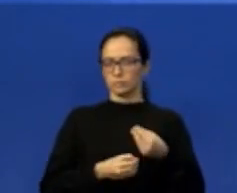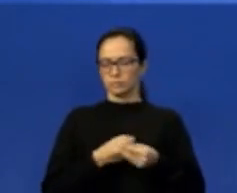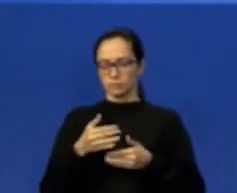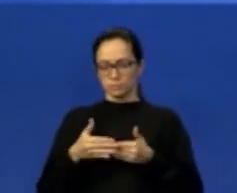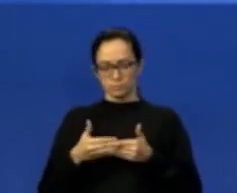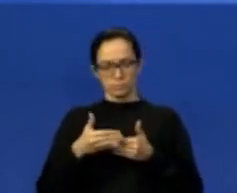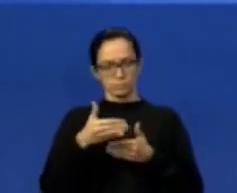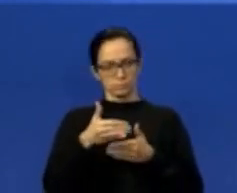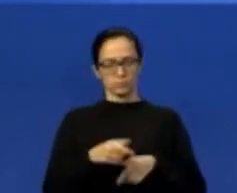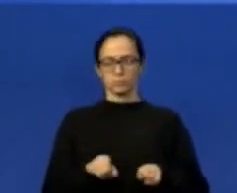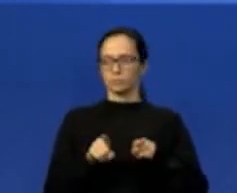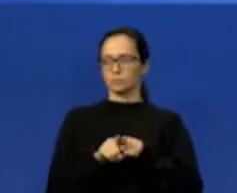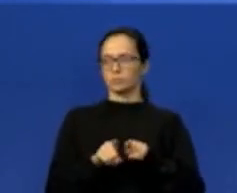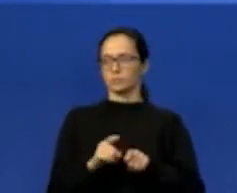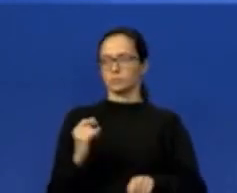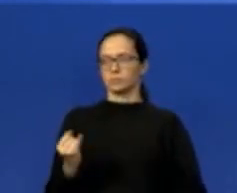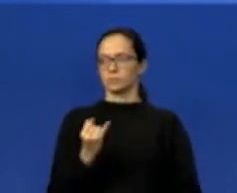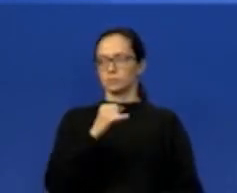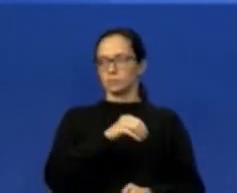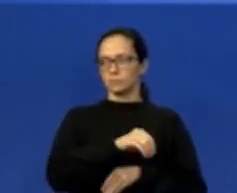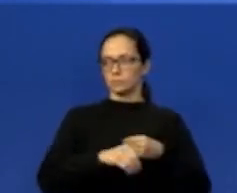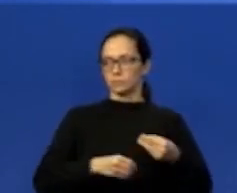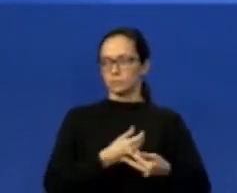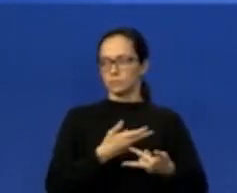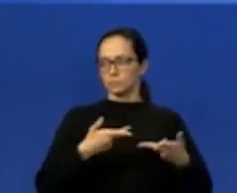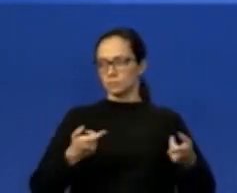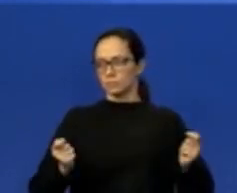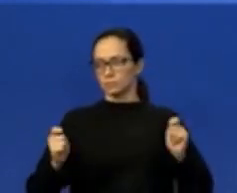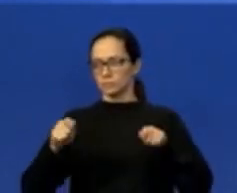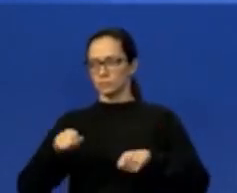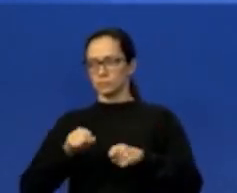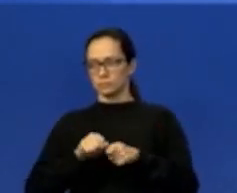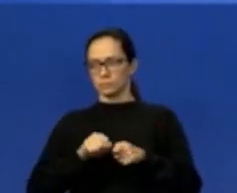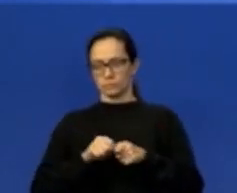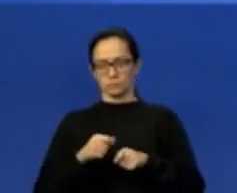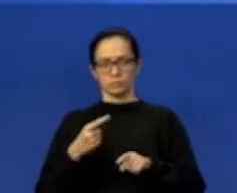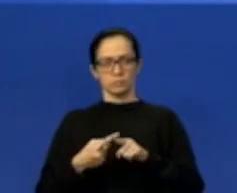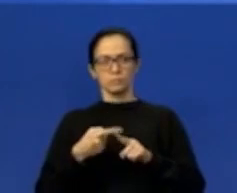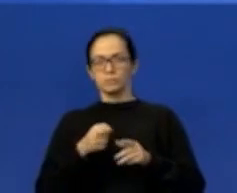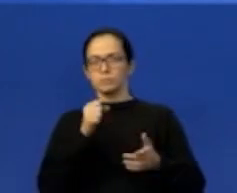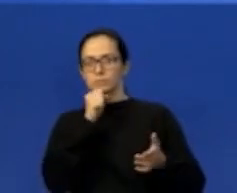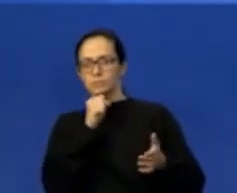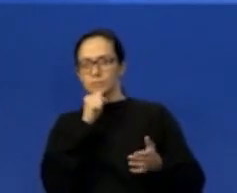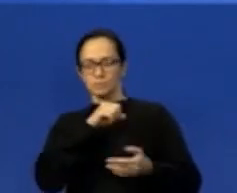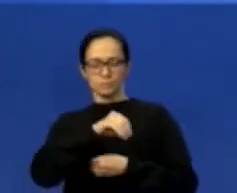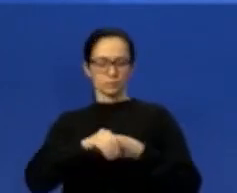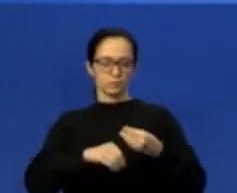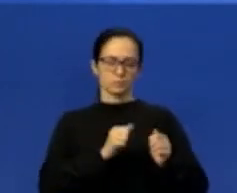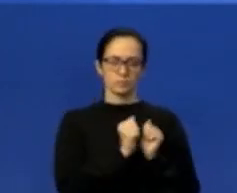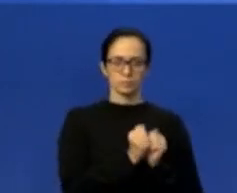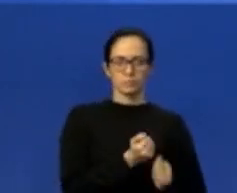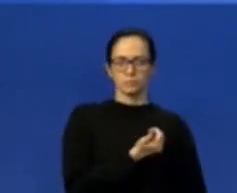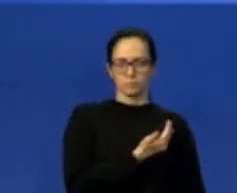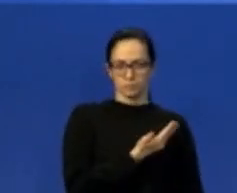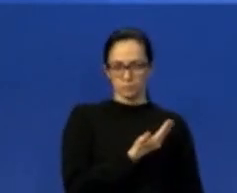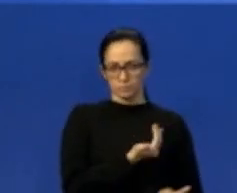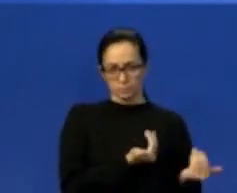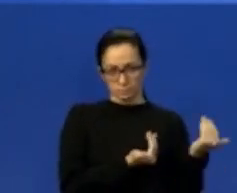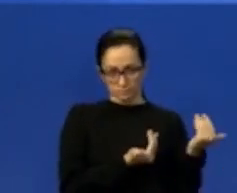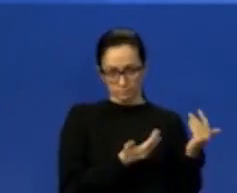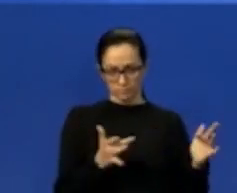o que é interessante também é que há uma mistura, né, nas academias. Então, os idosos treinam com jovens e isso